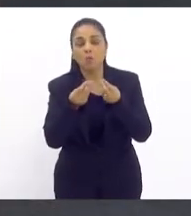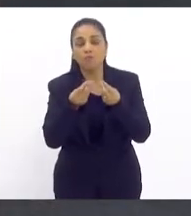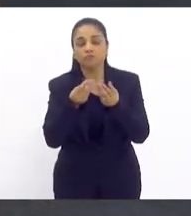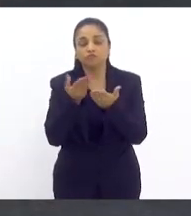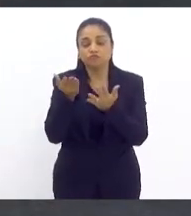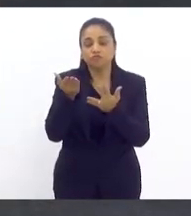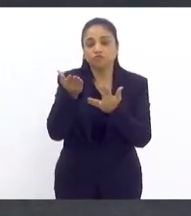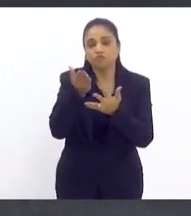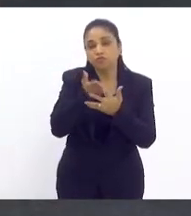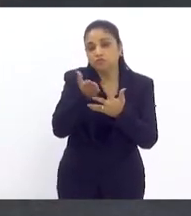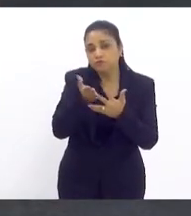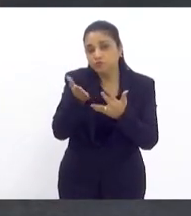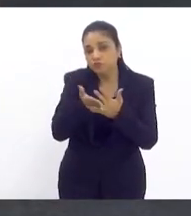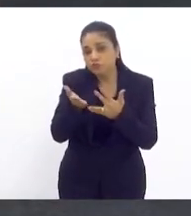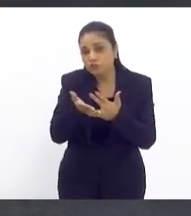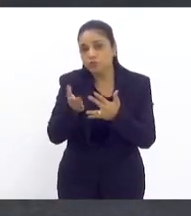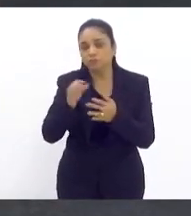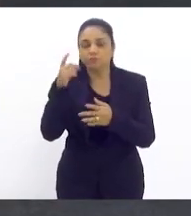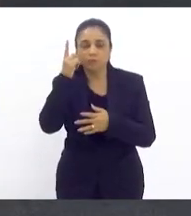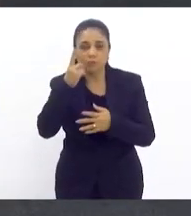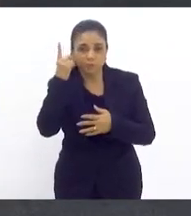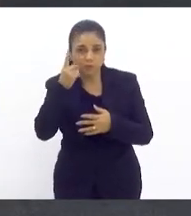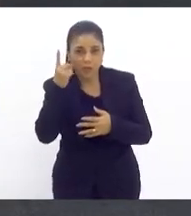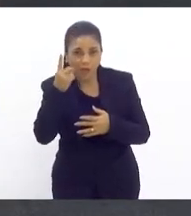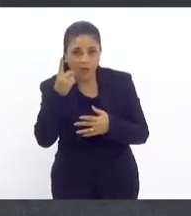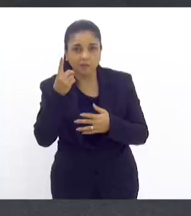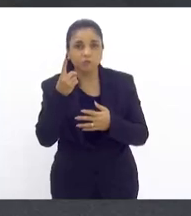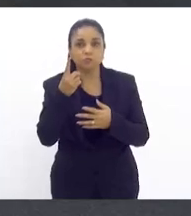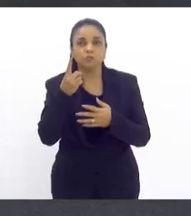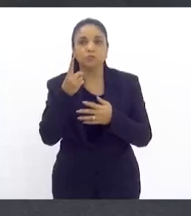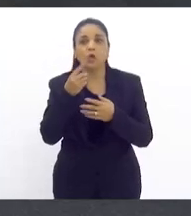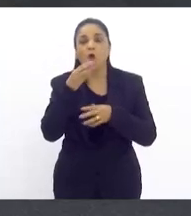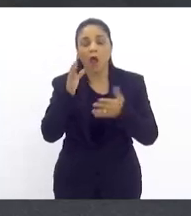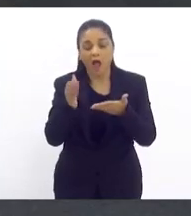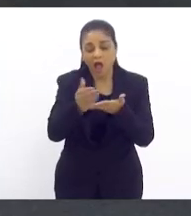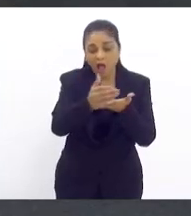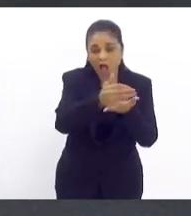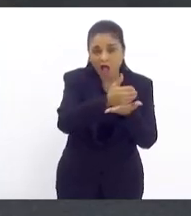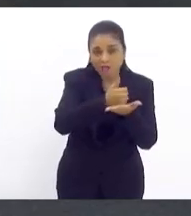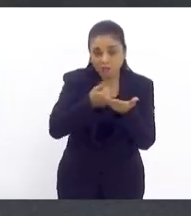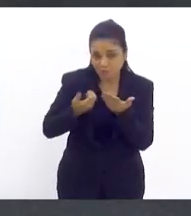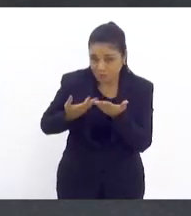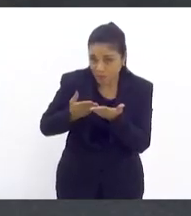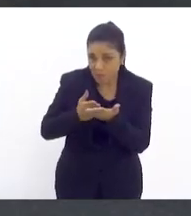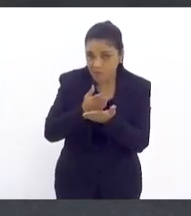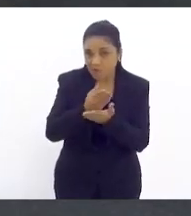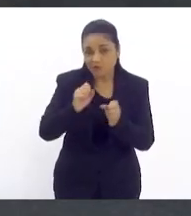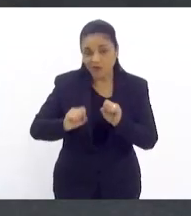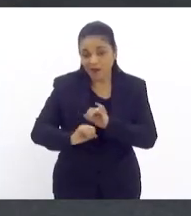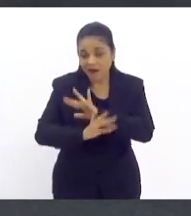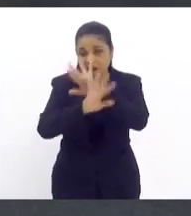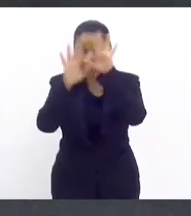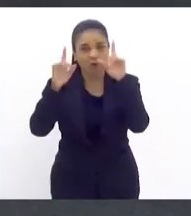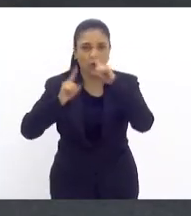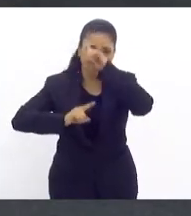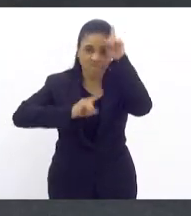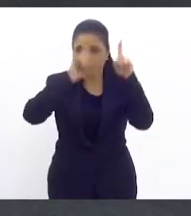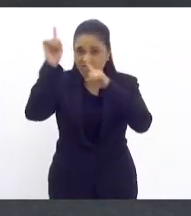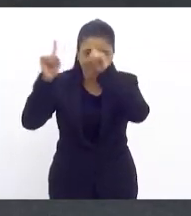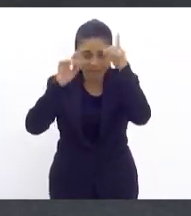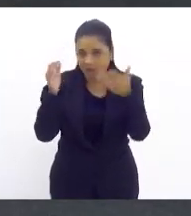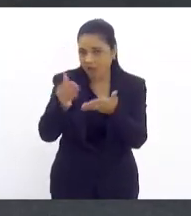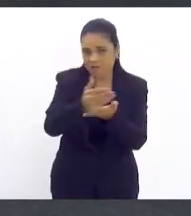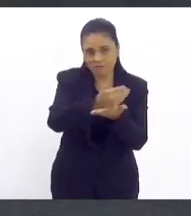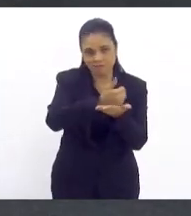e de que forma isso se articula com o orçamento aprovado para ficar claro que a gente não está inventando o orçamento